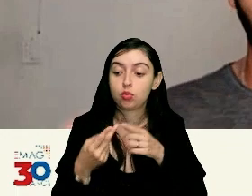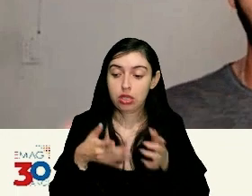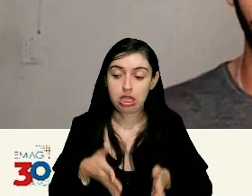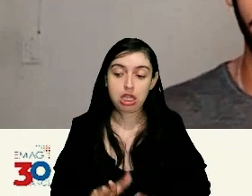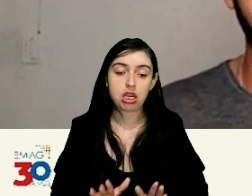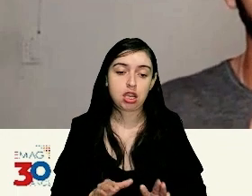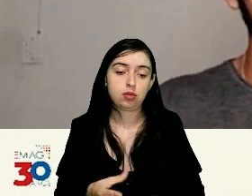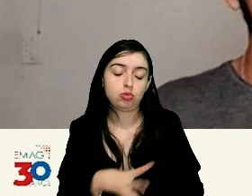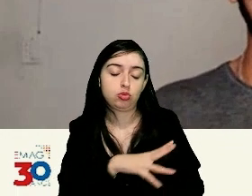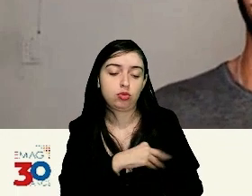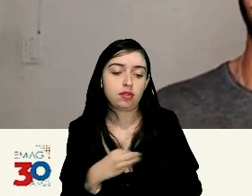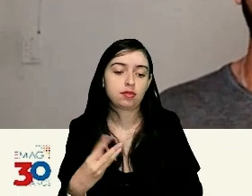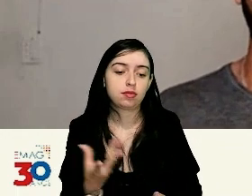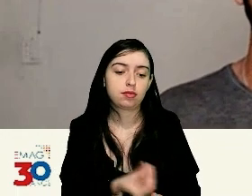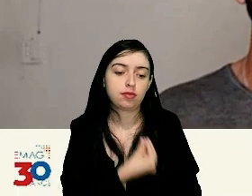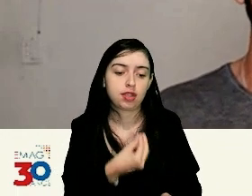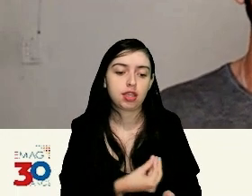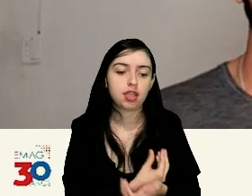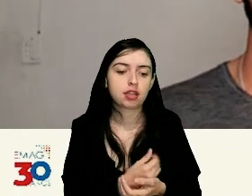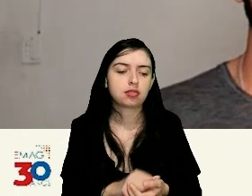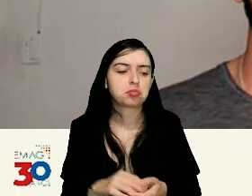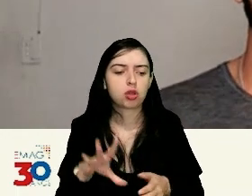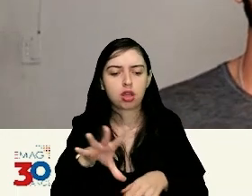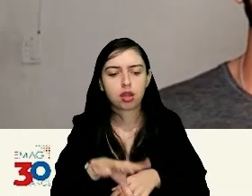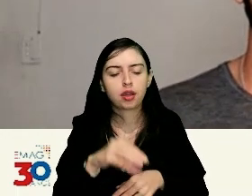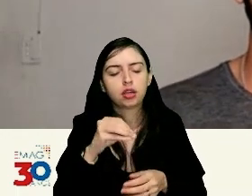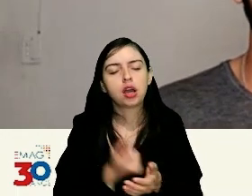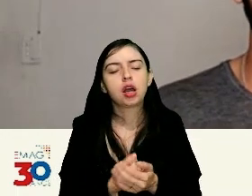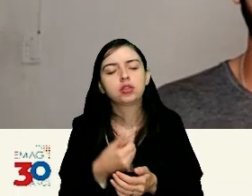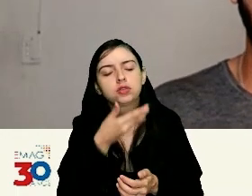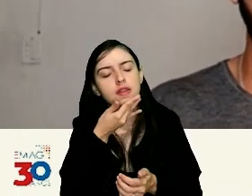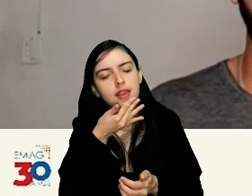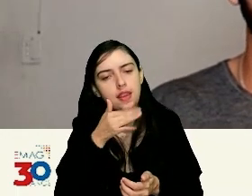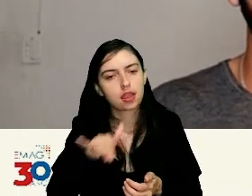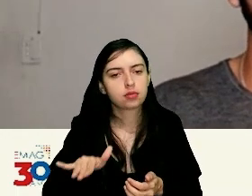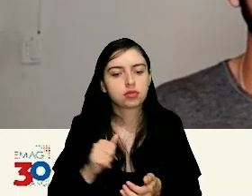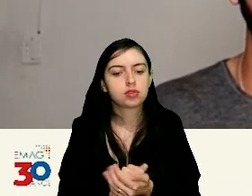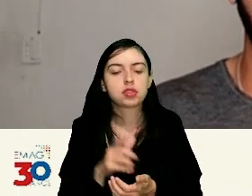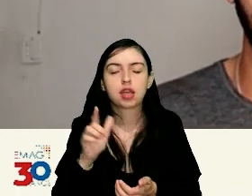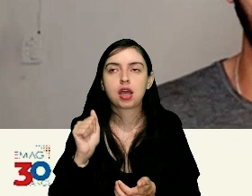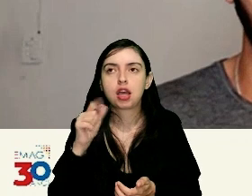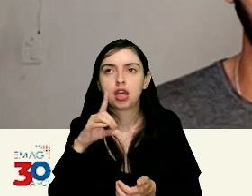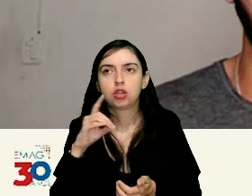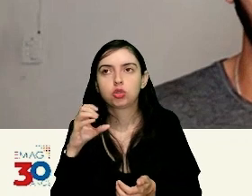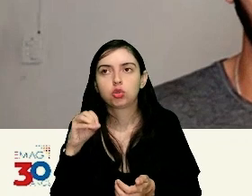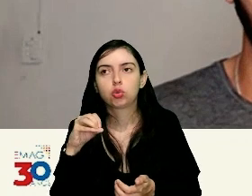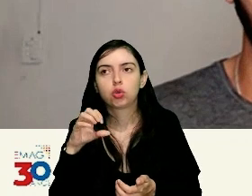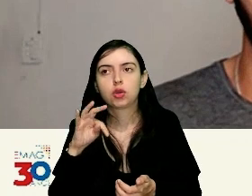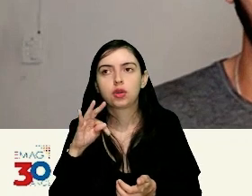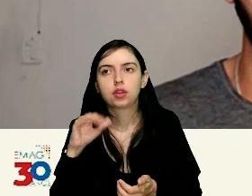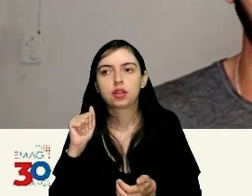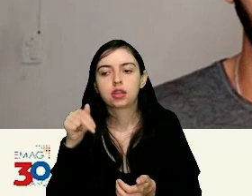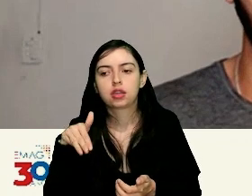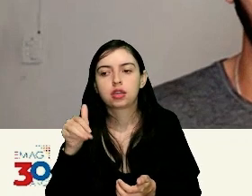enfim, surgiu uma criança na nossa vida, a partir do momento que nós geramos uma vida, existe